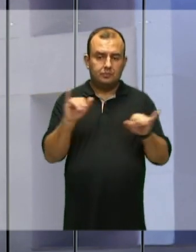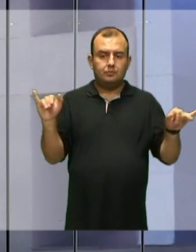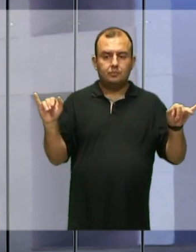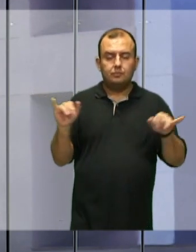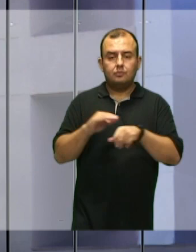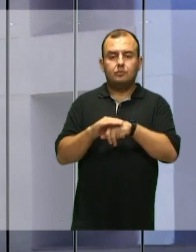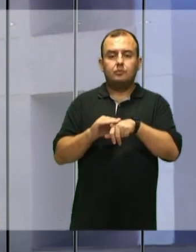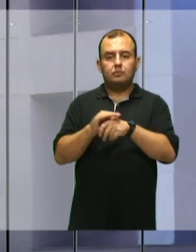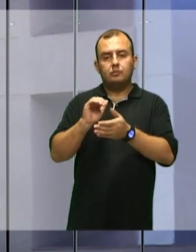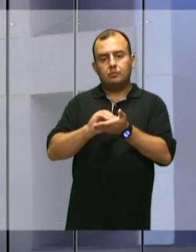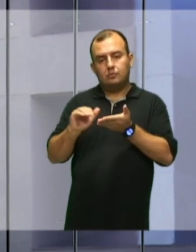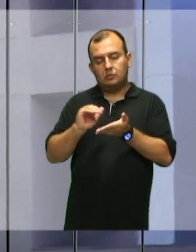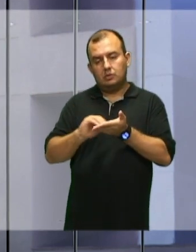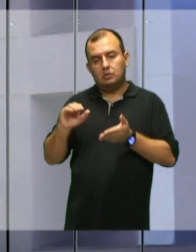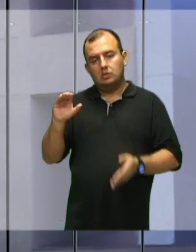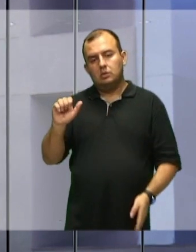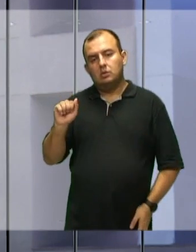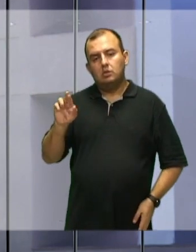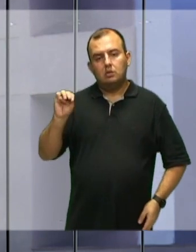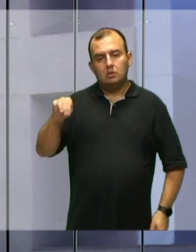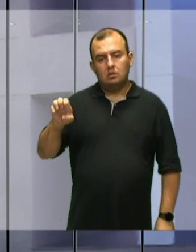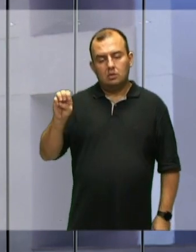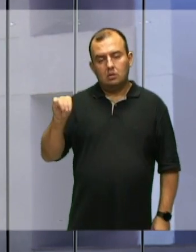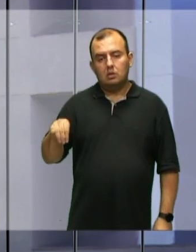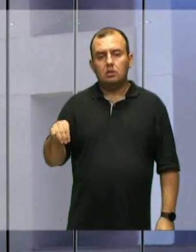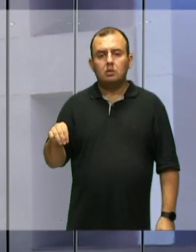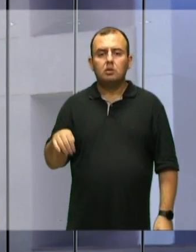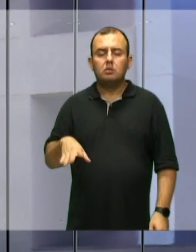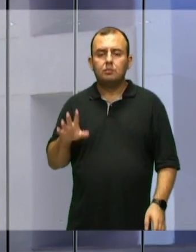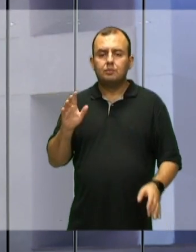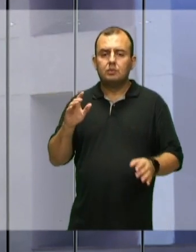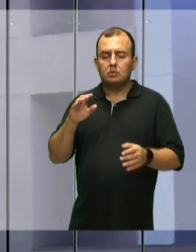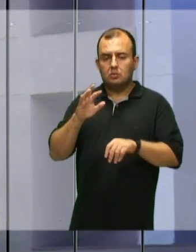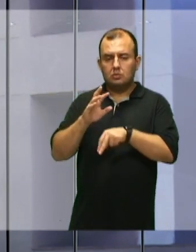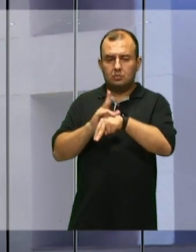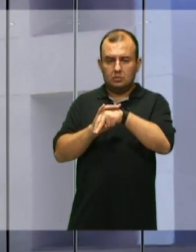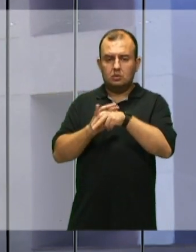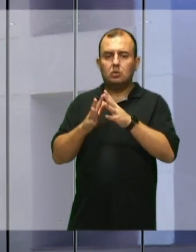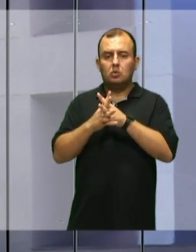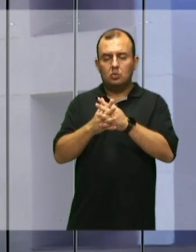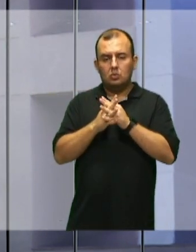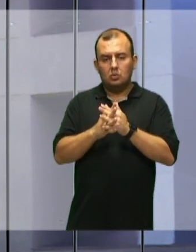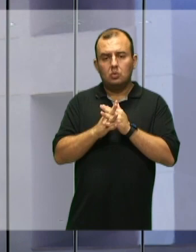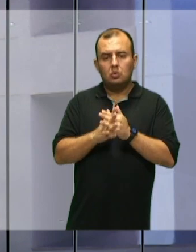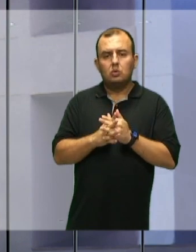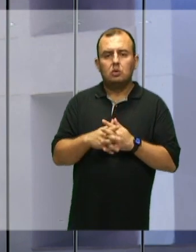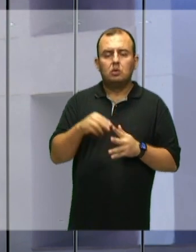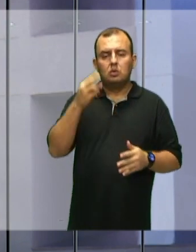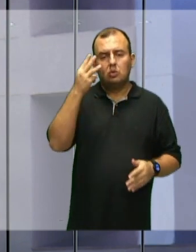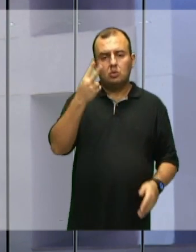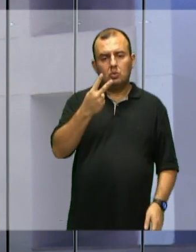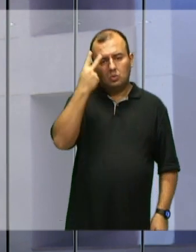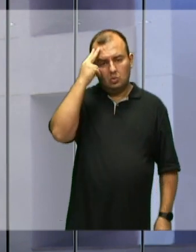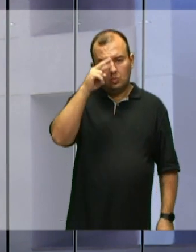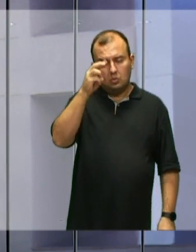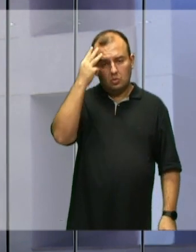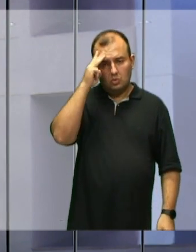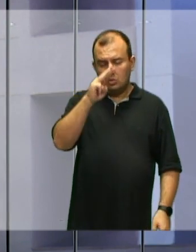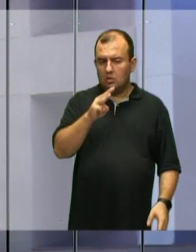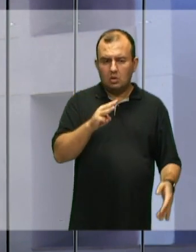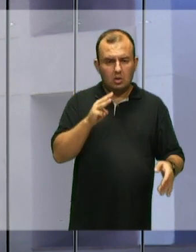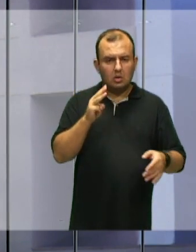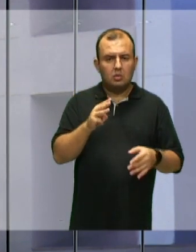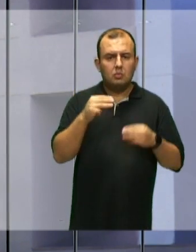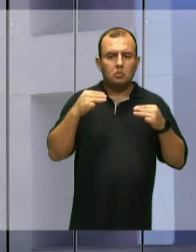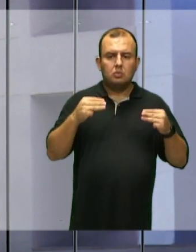conversei com a secretária Carmen Justamente por isso porque os pacientes mais complexos estavam guardando nossas upas por dois três dias o que não é permitido pelo